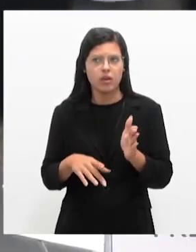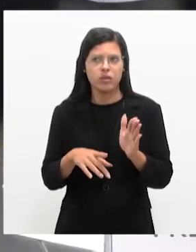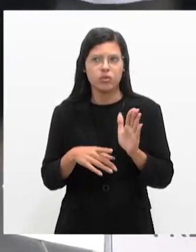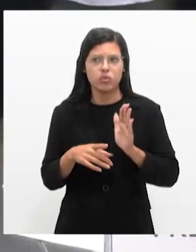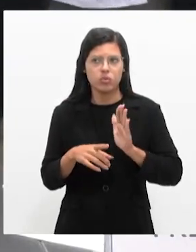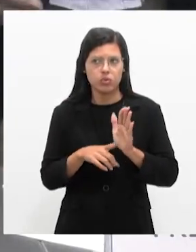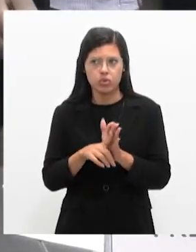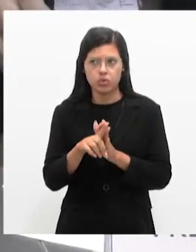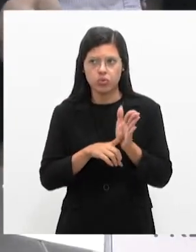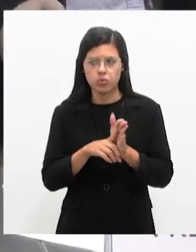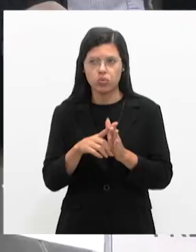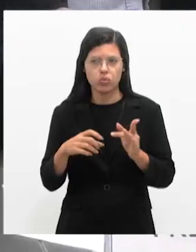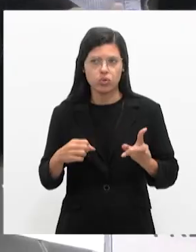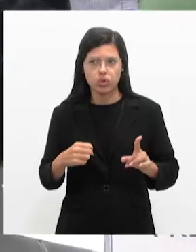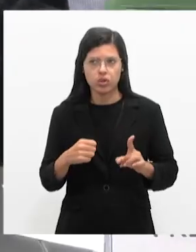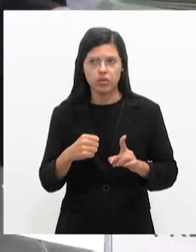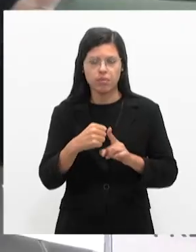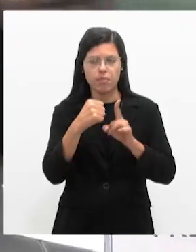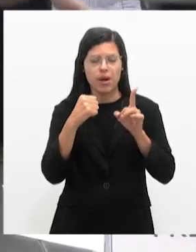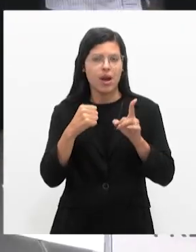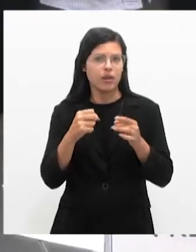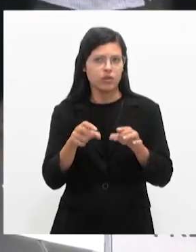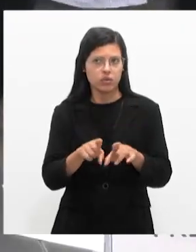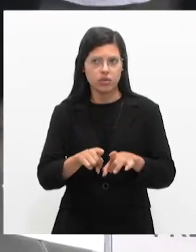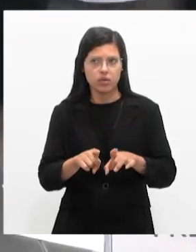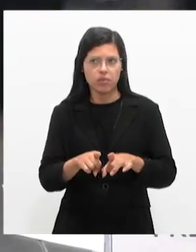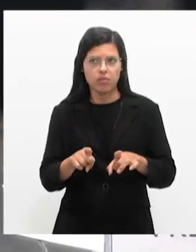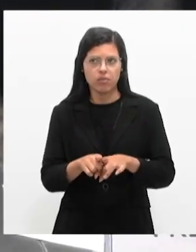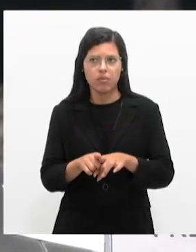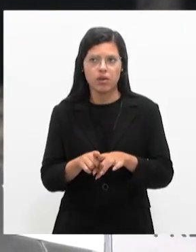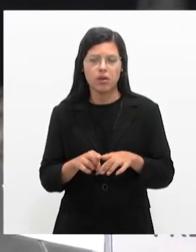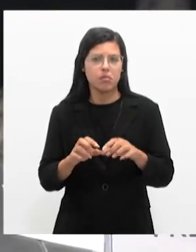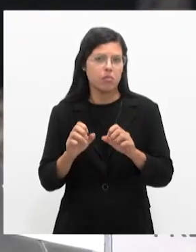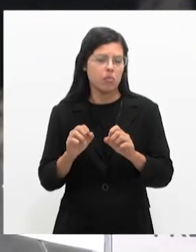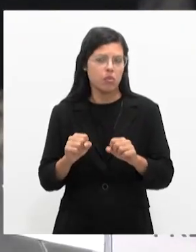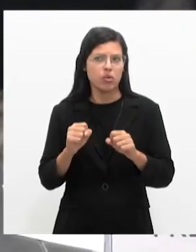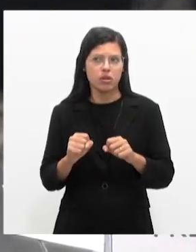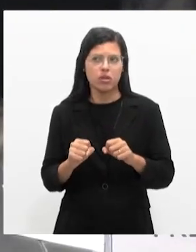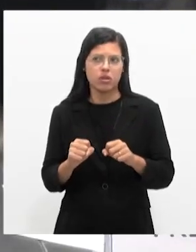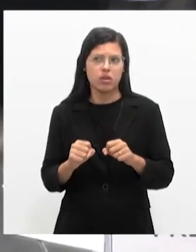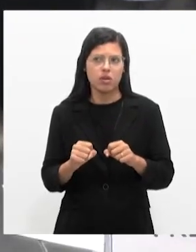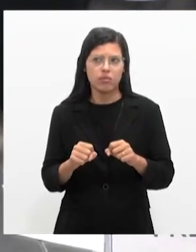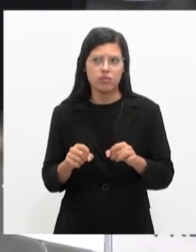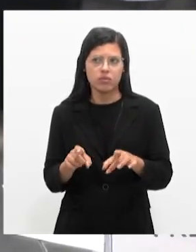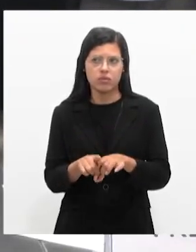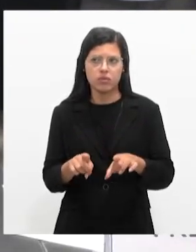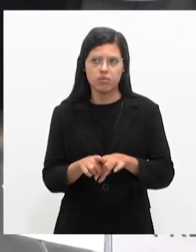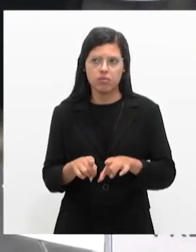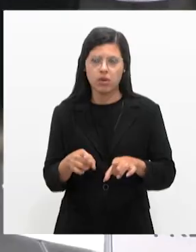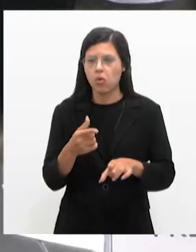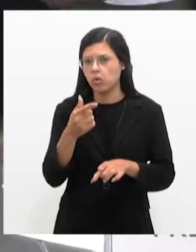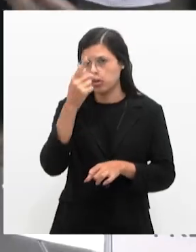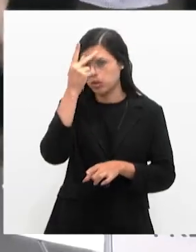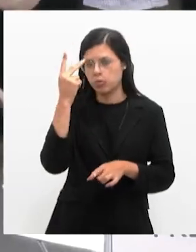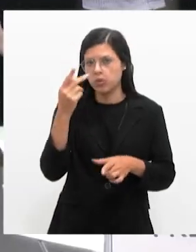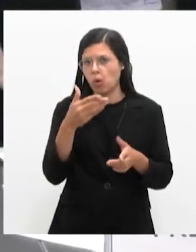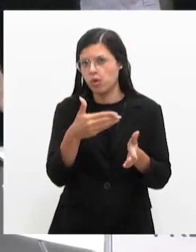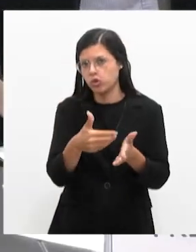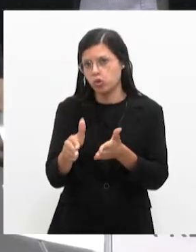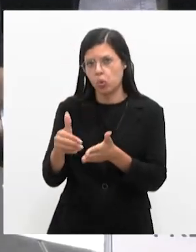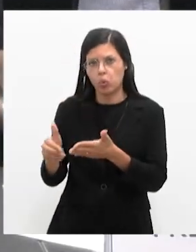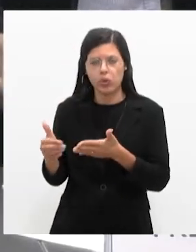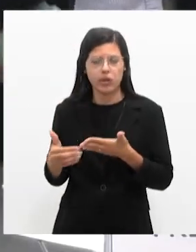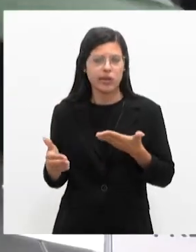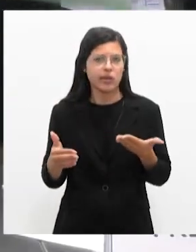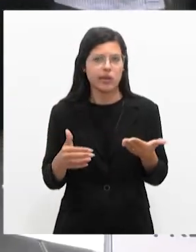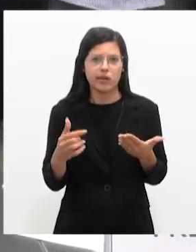apresenta proporcionalidade, podendo colocar em detrimento outras pessoas excluídas também da mesma sorte, que não seriam contempladas